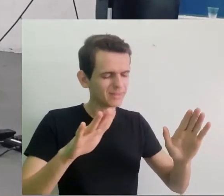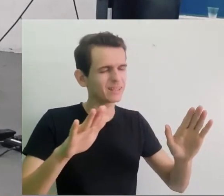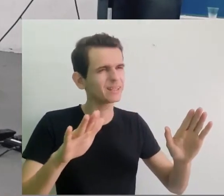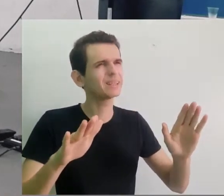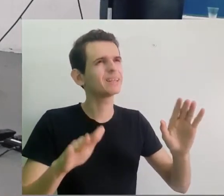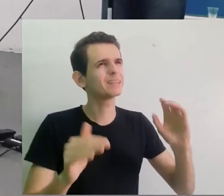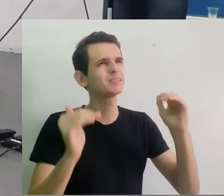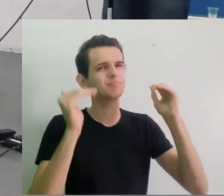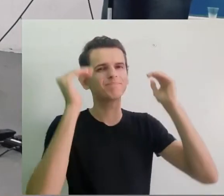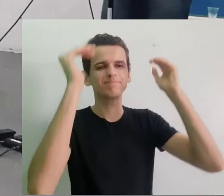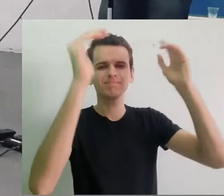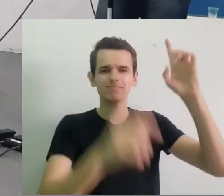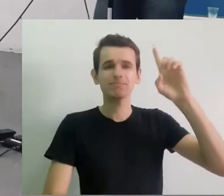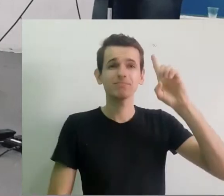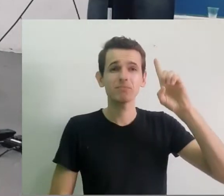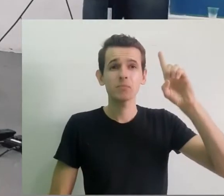adorarei.